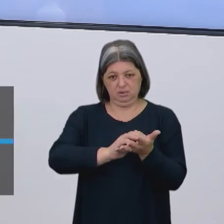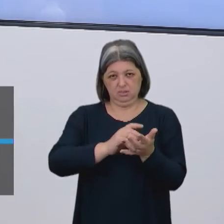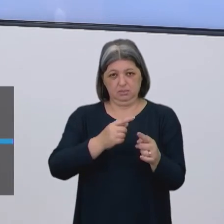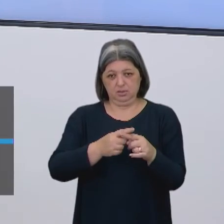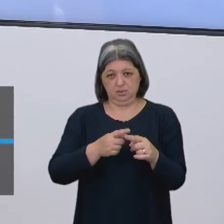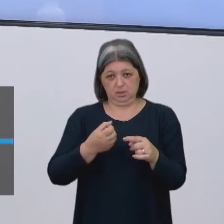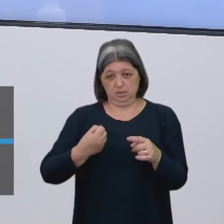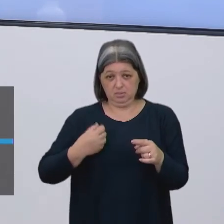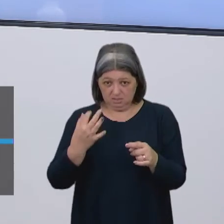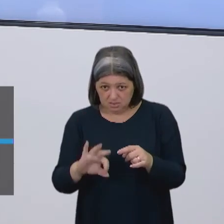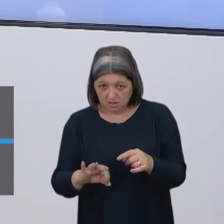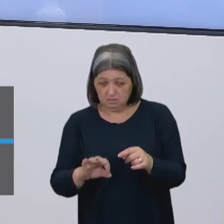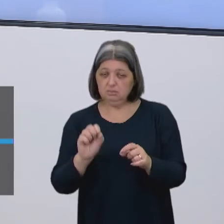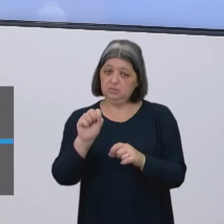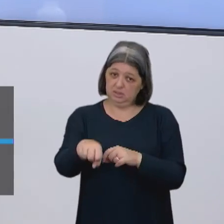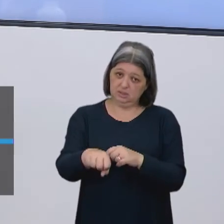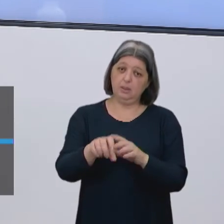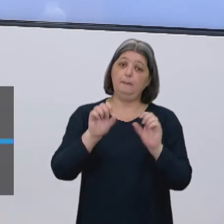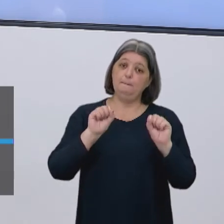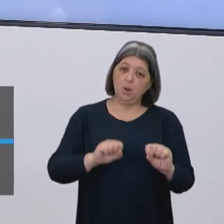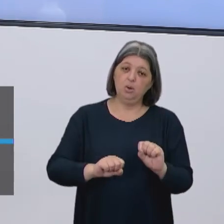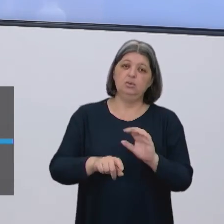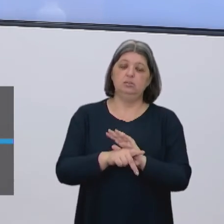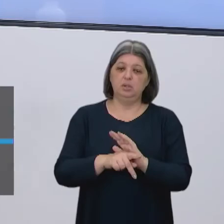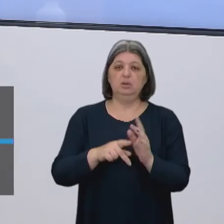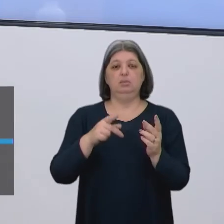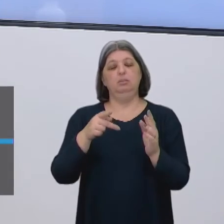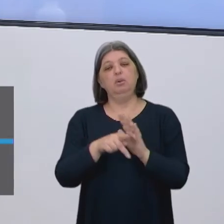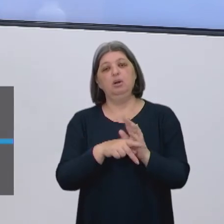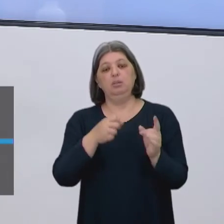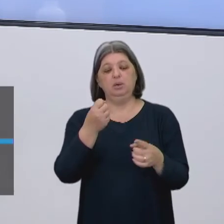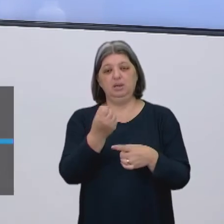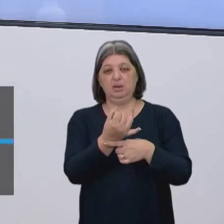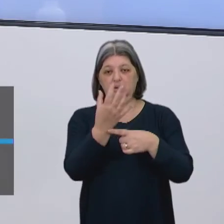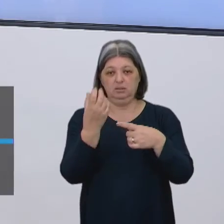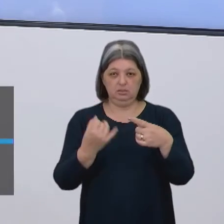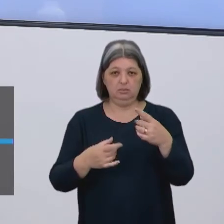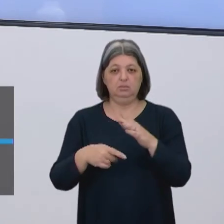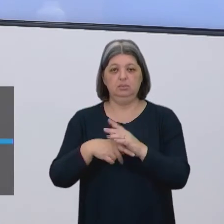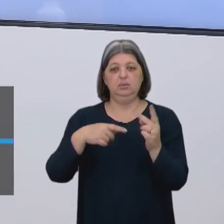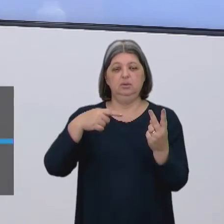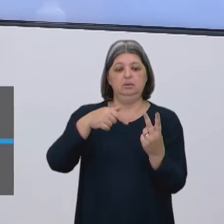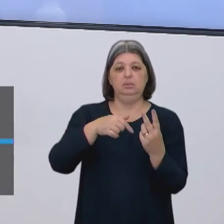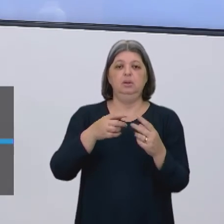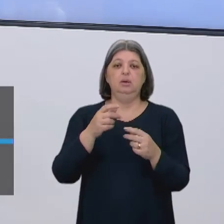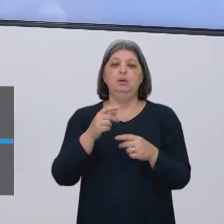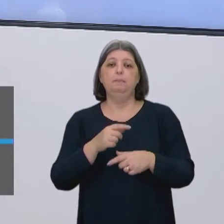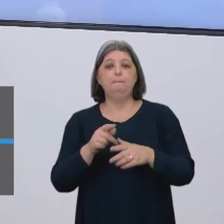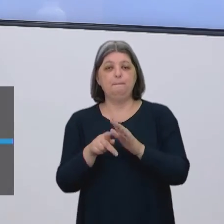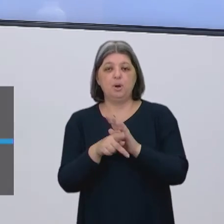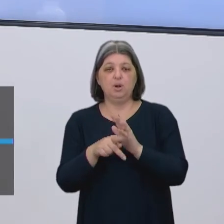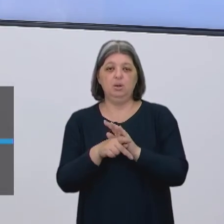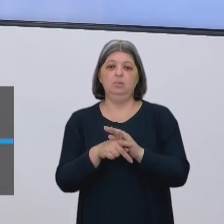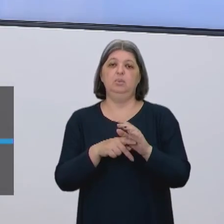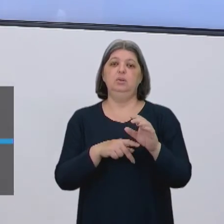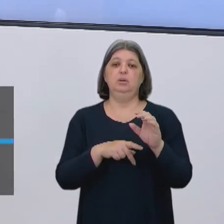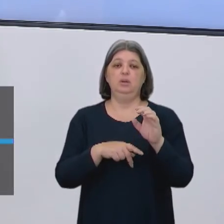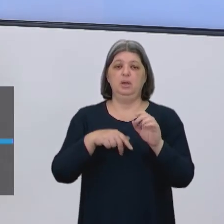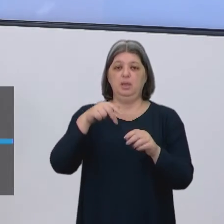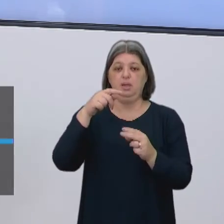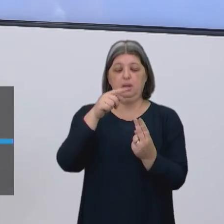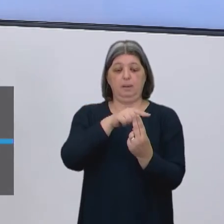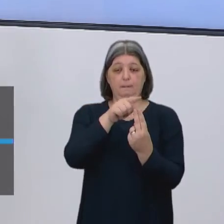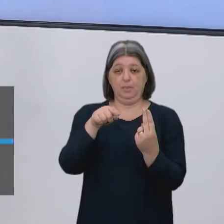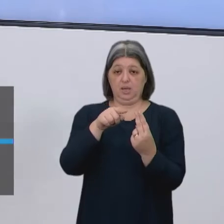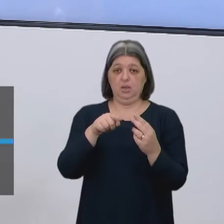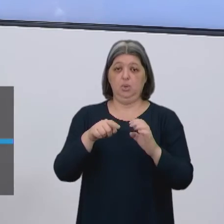exata? Sim. Pode vir de uma fração que tem uma raiz? Pode. Pode vir desses números especiais, o π, o e? Pode. Números com vírgula, que não